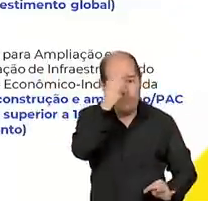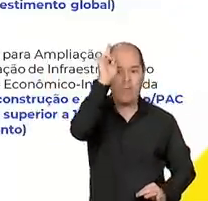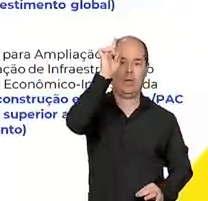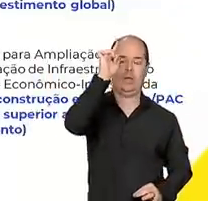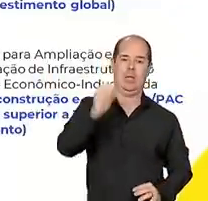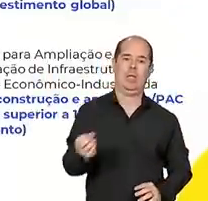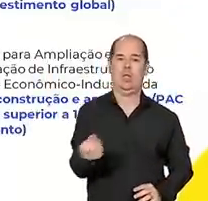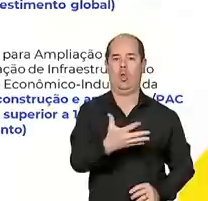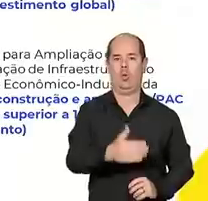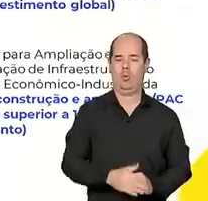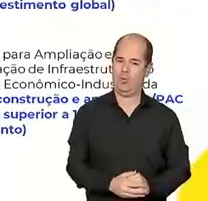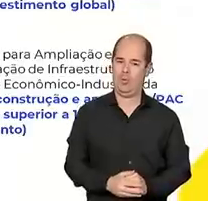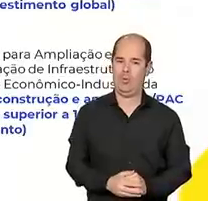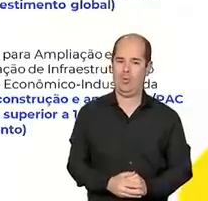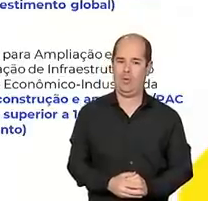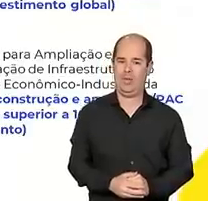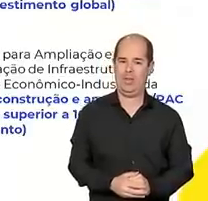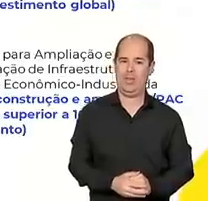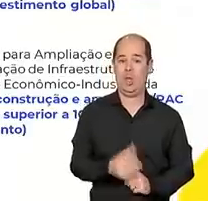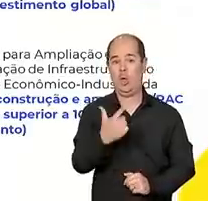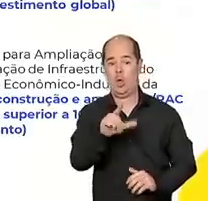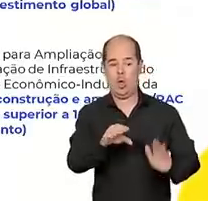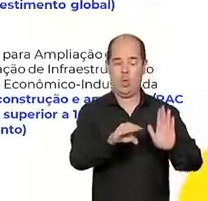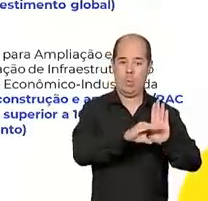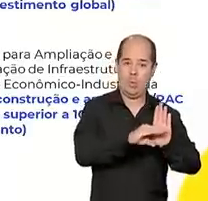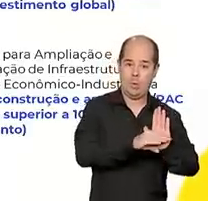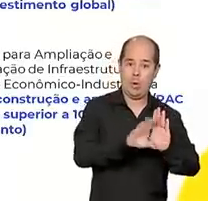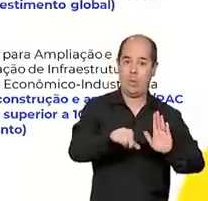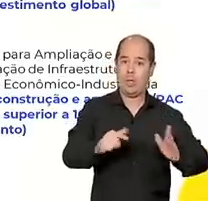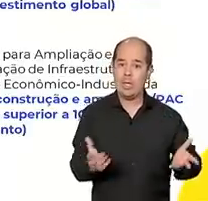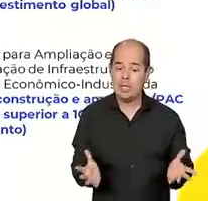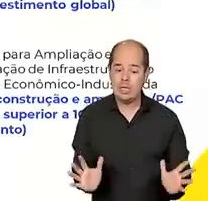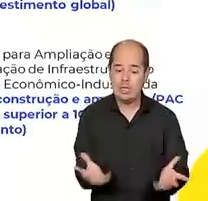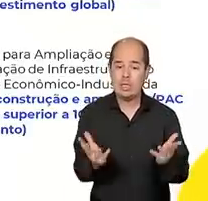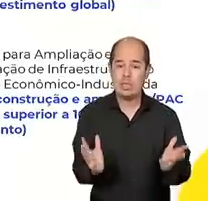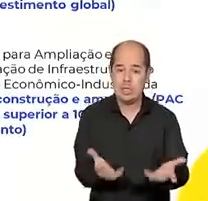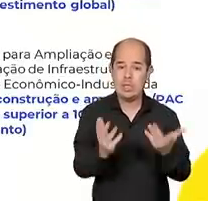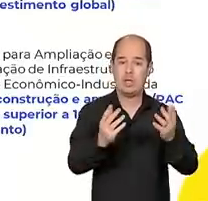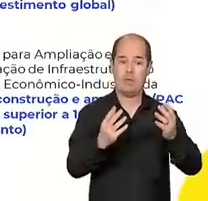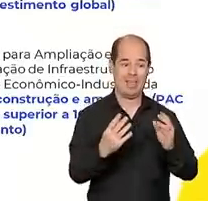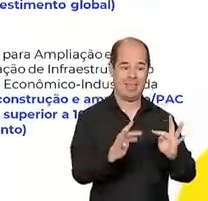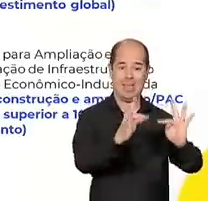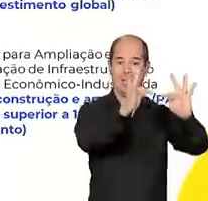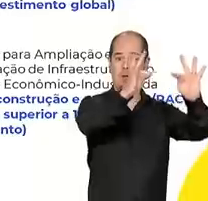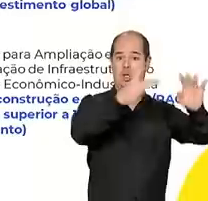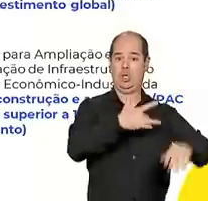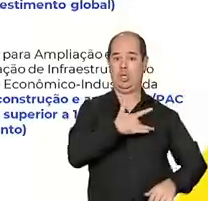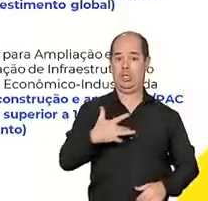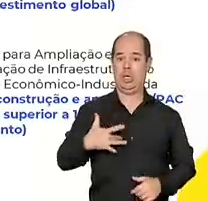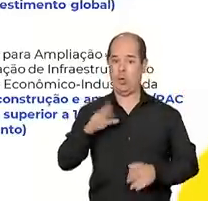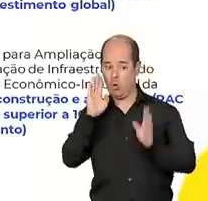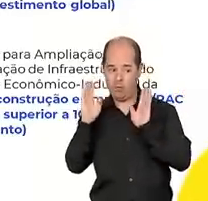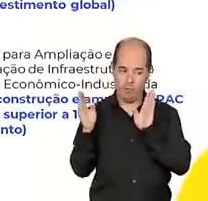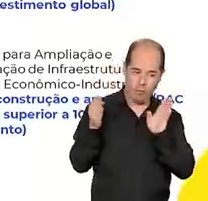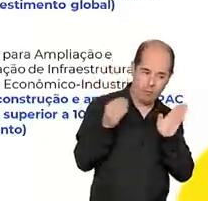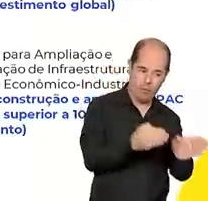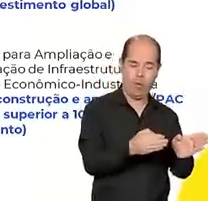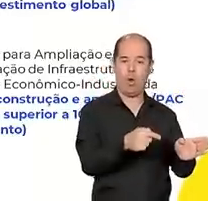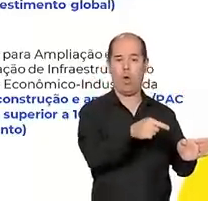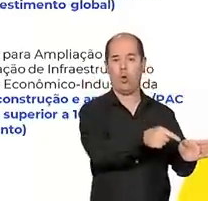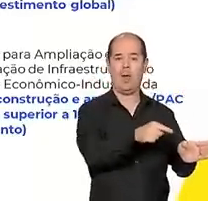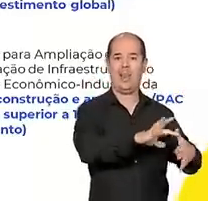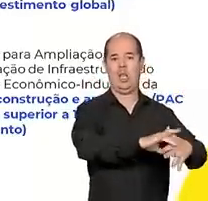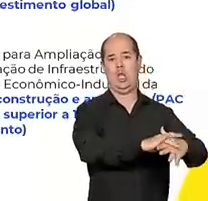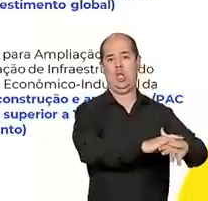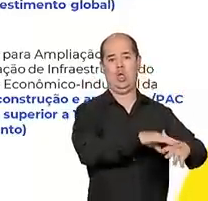de incentivo à produção nacional de tecnologias em saúde voltadas para doenças negligenciadas.